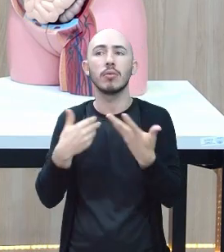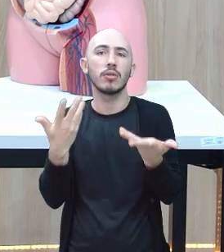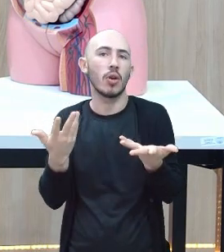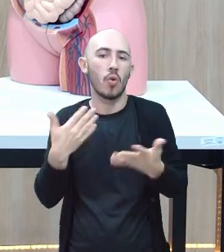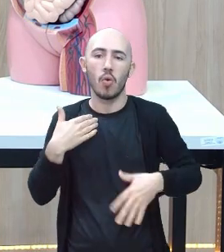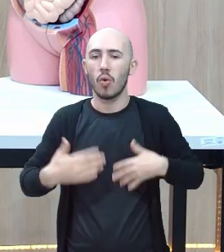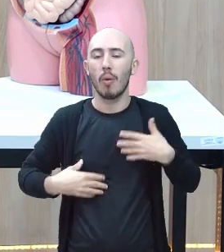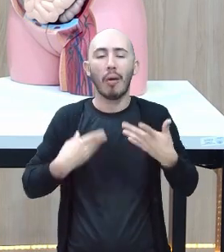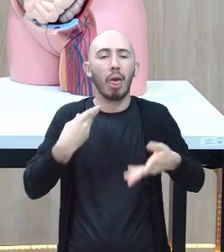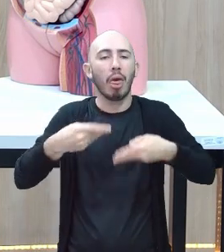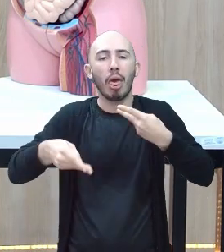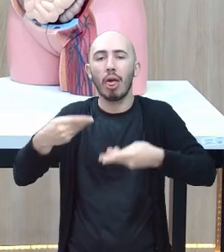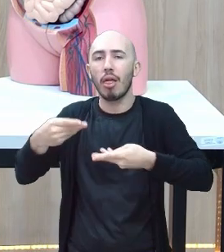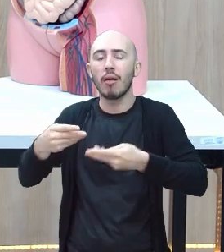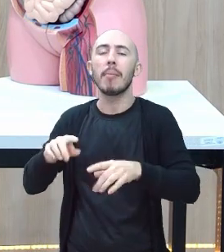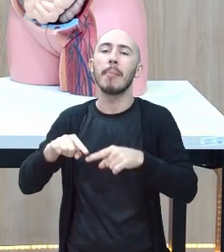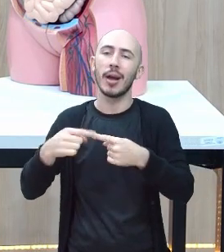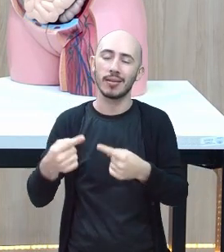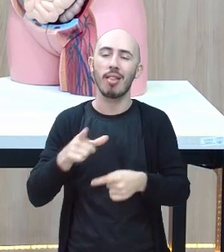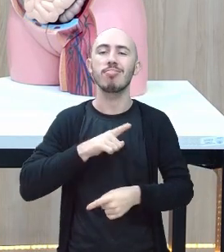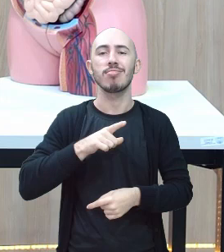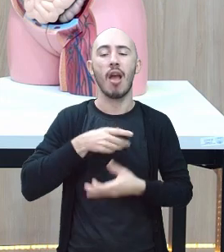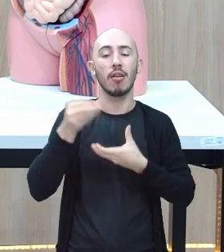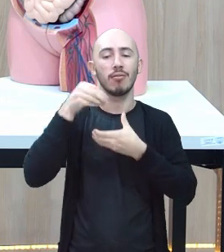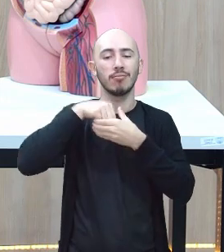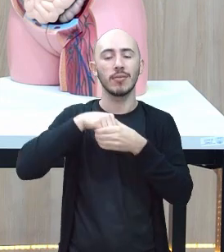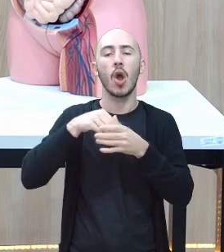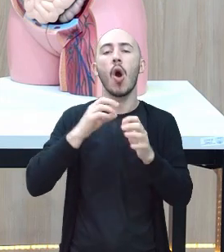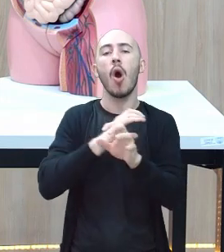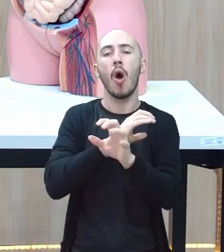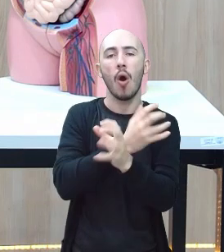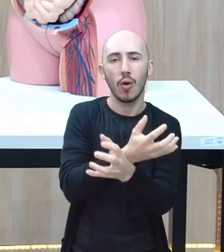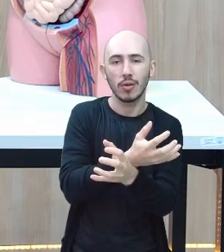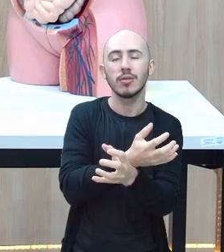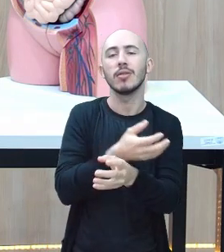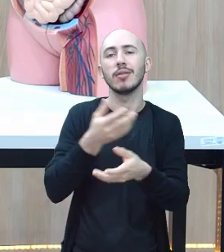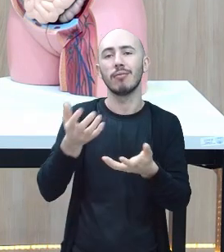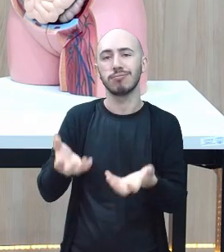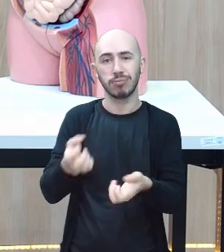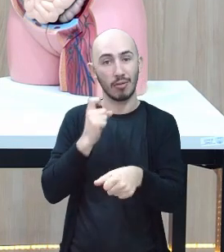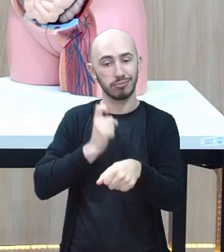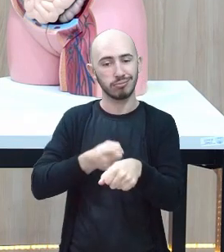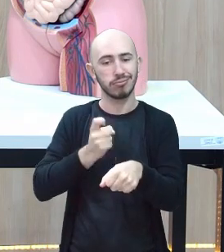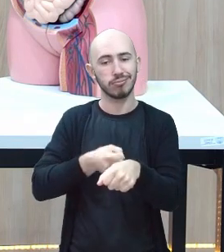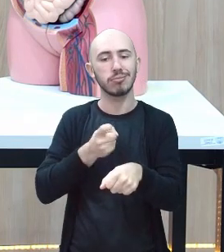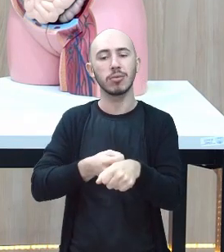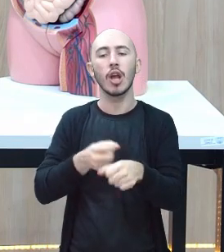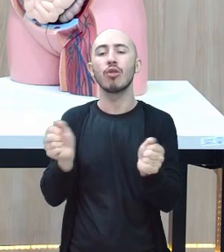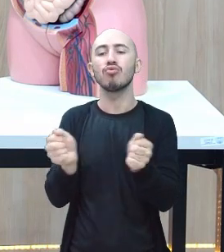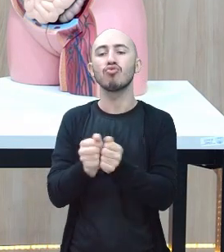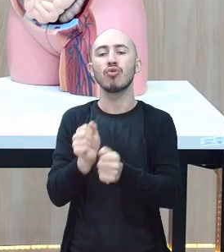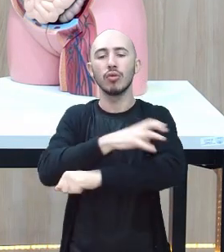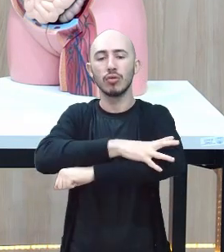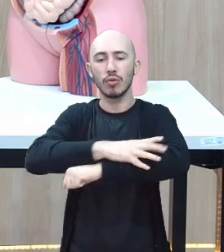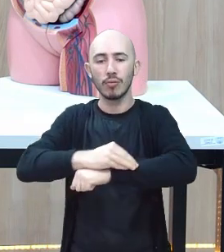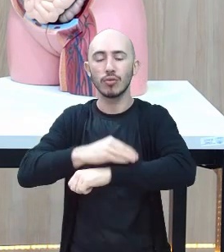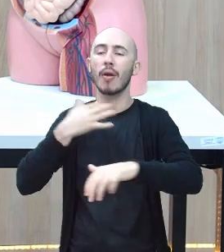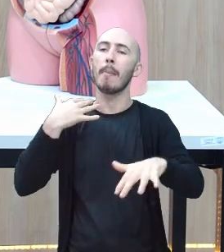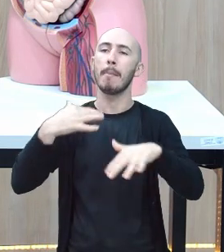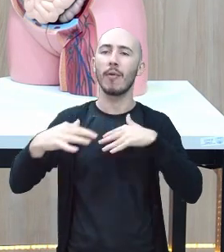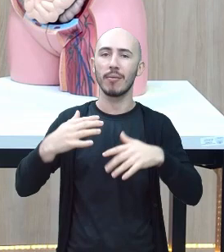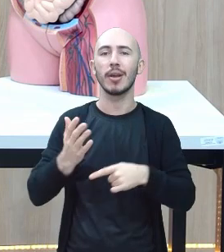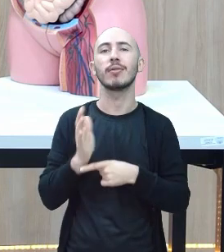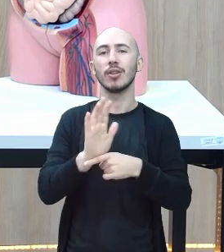bem mole, né? Mas temos os ossos para dar rigidez e os músculos para facilitar os